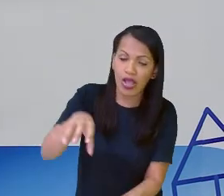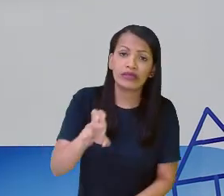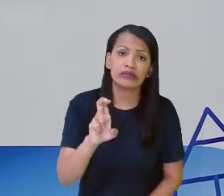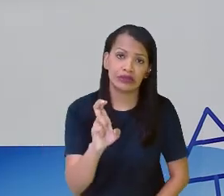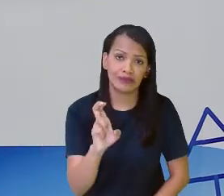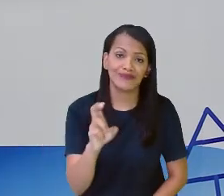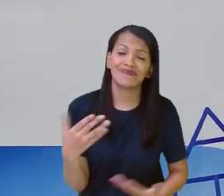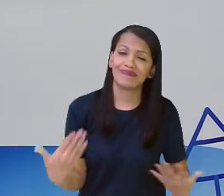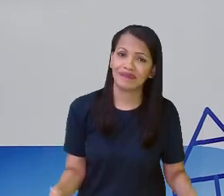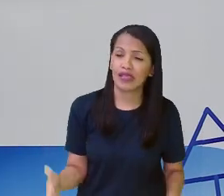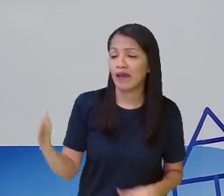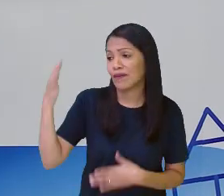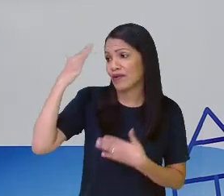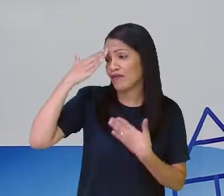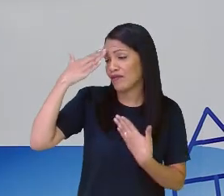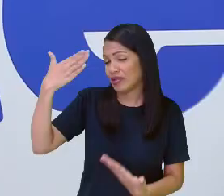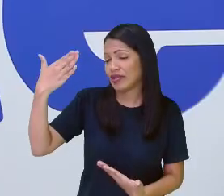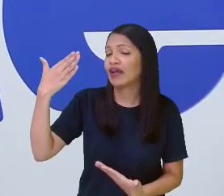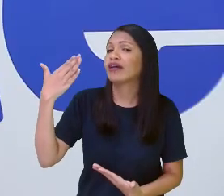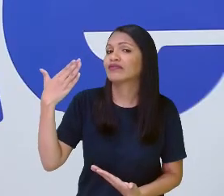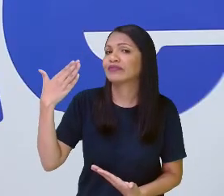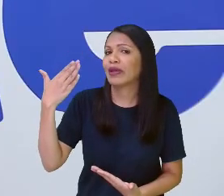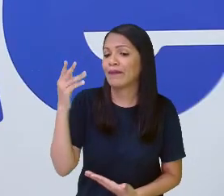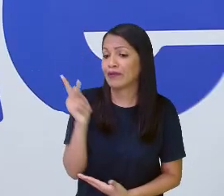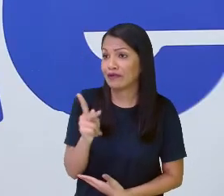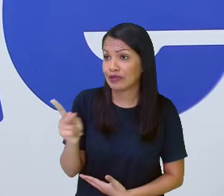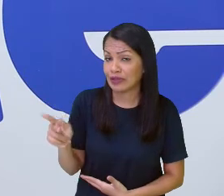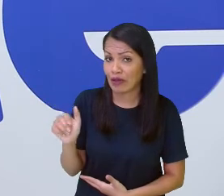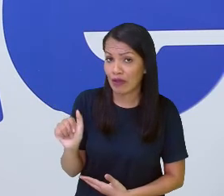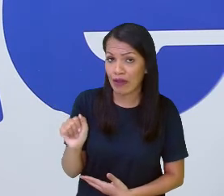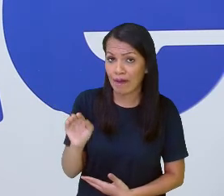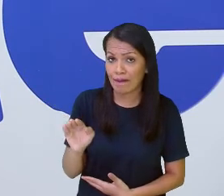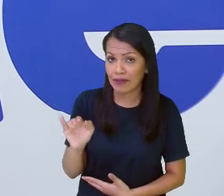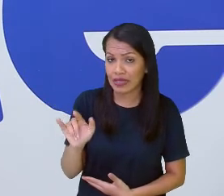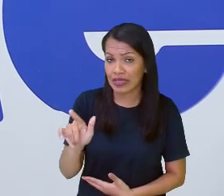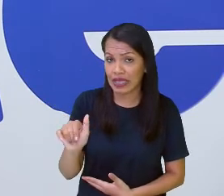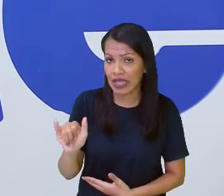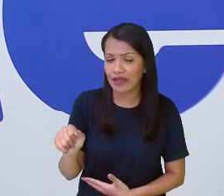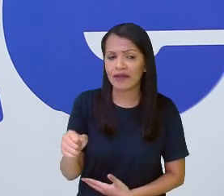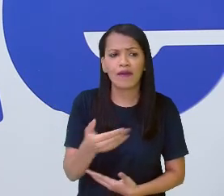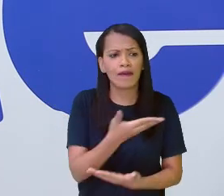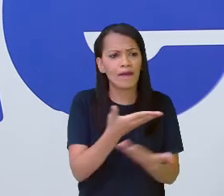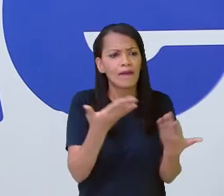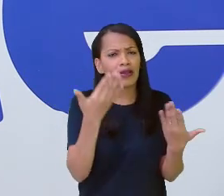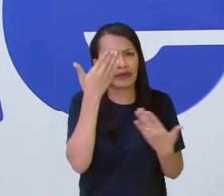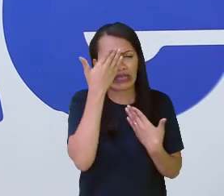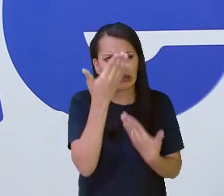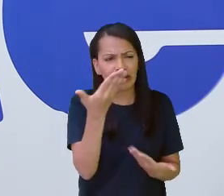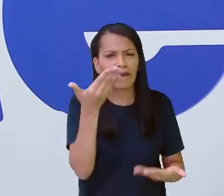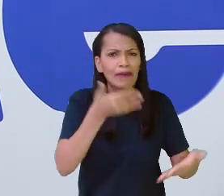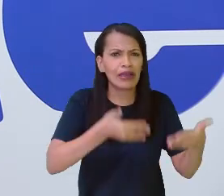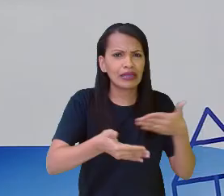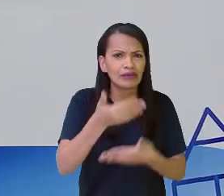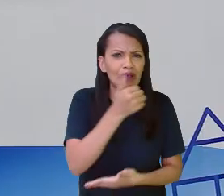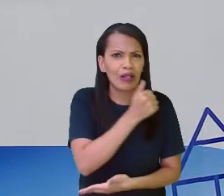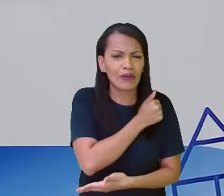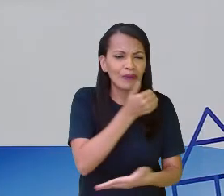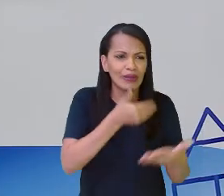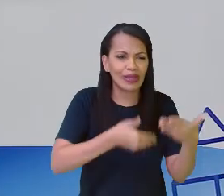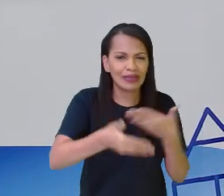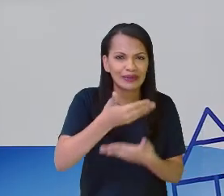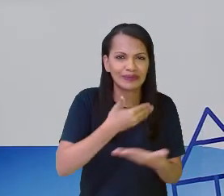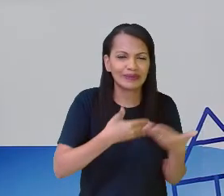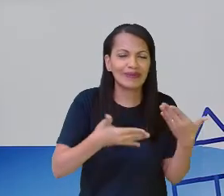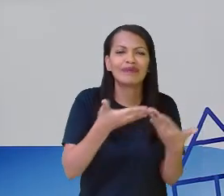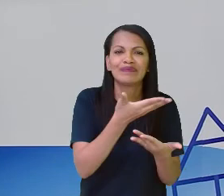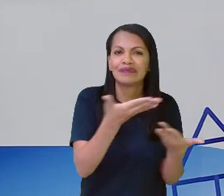a professora Abigail Viana. Eu que agradeço, participaram aqui ativamente, estão de parabéns hoje. Olha que maravilhoso. Eu